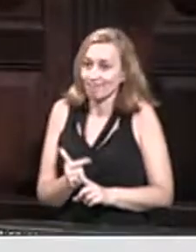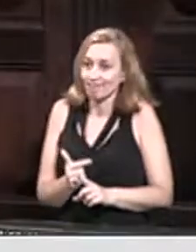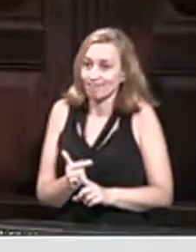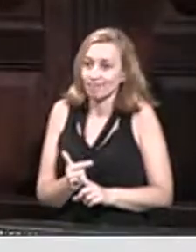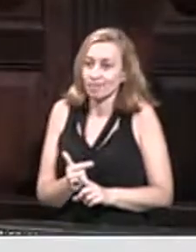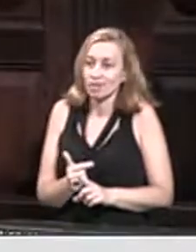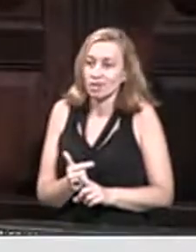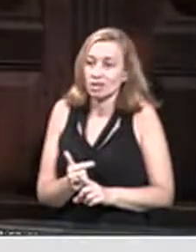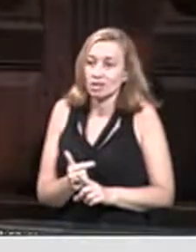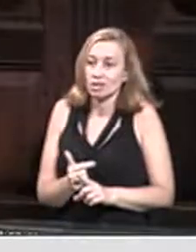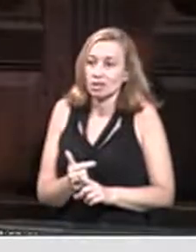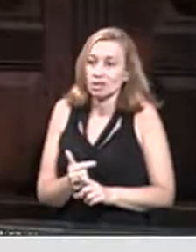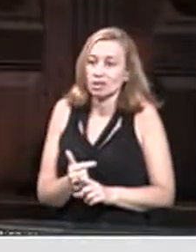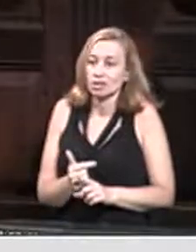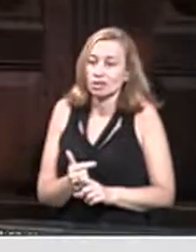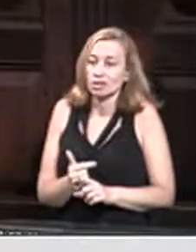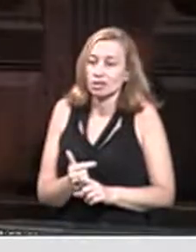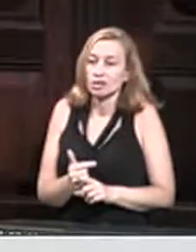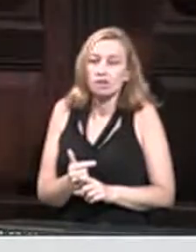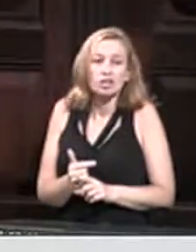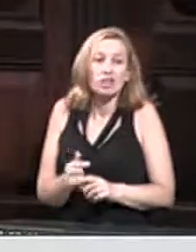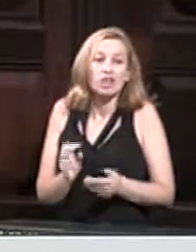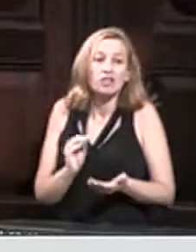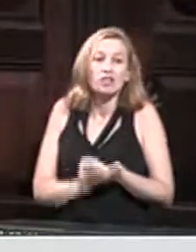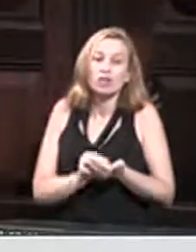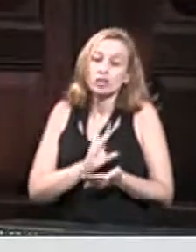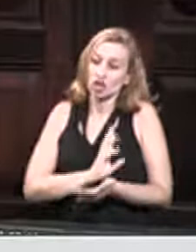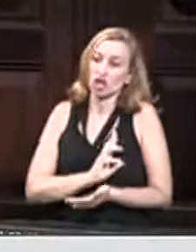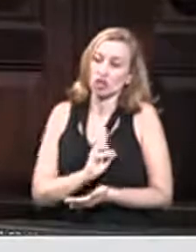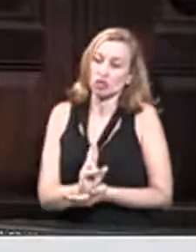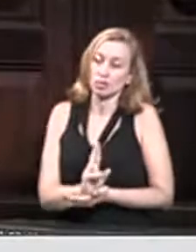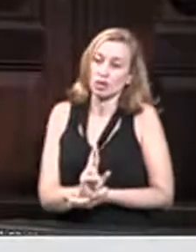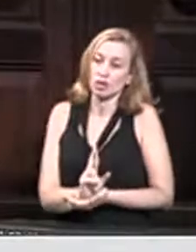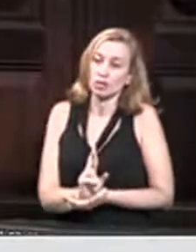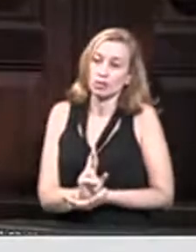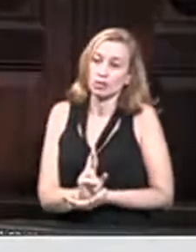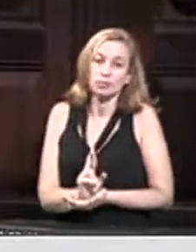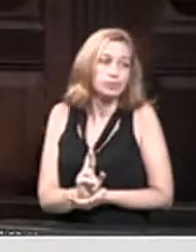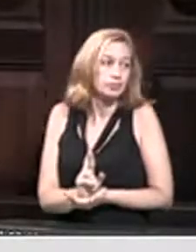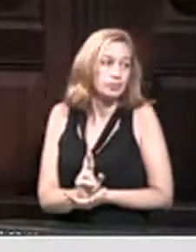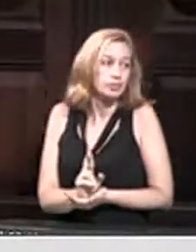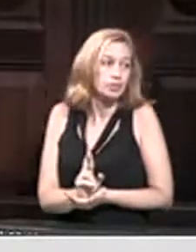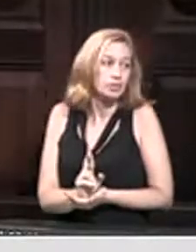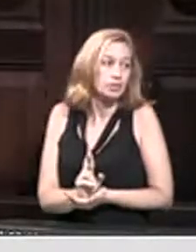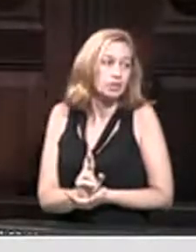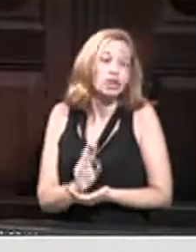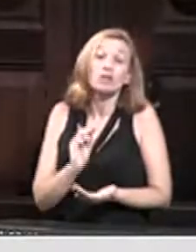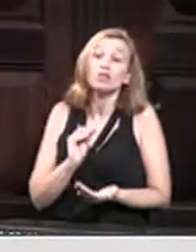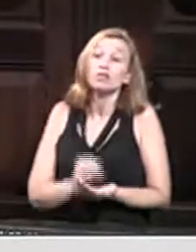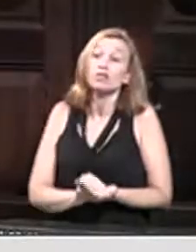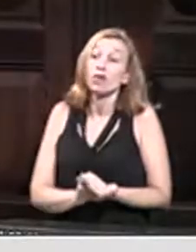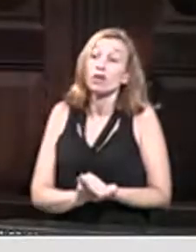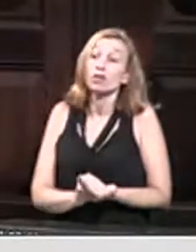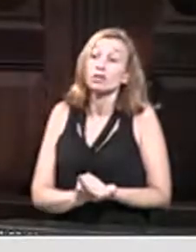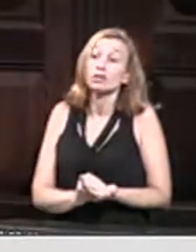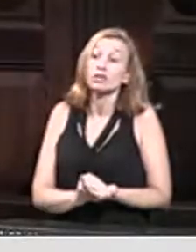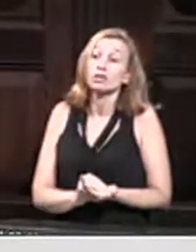uma intervenção descabida, uma exacerbação de competência.